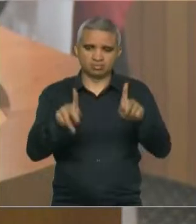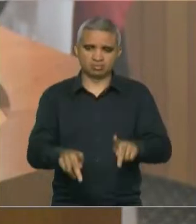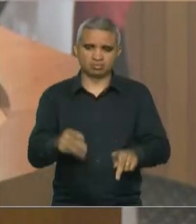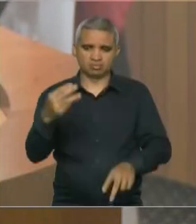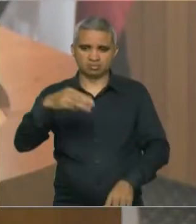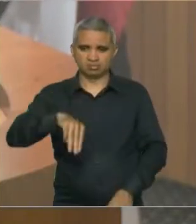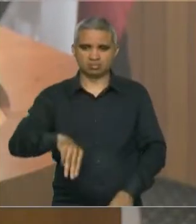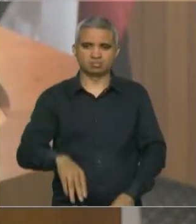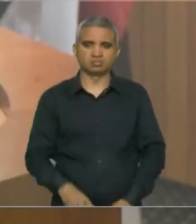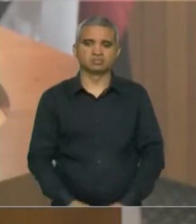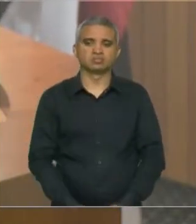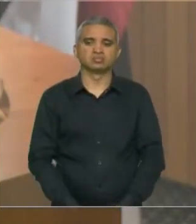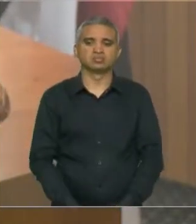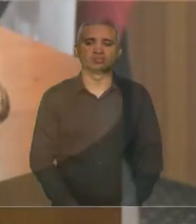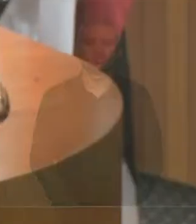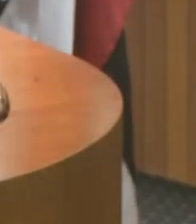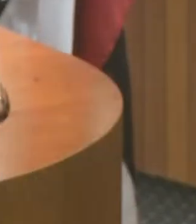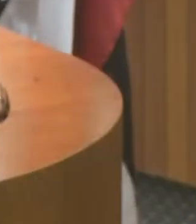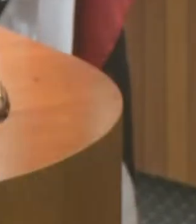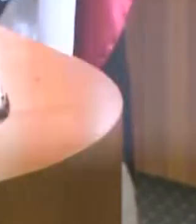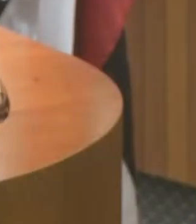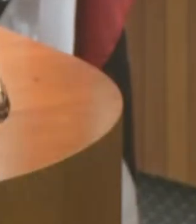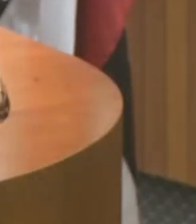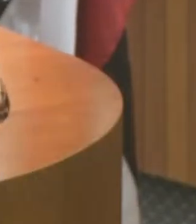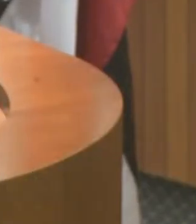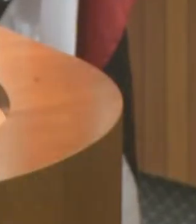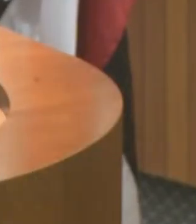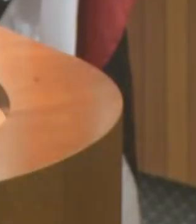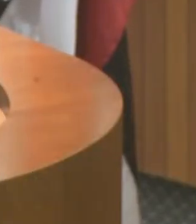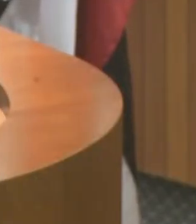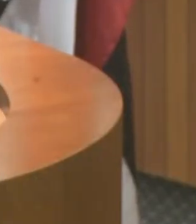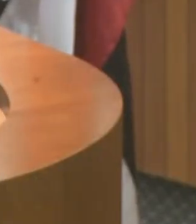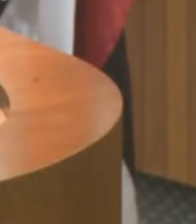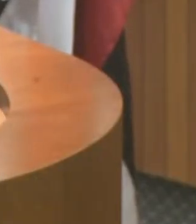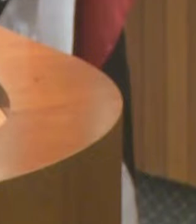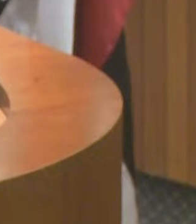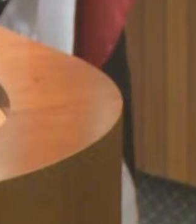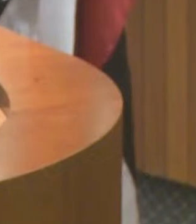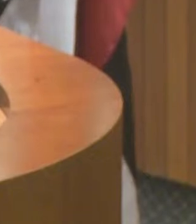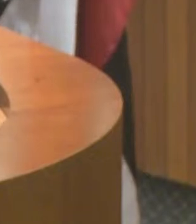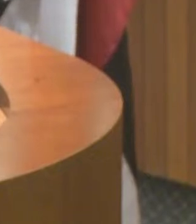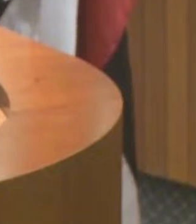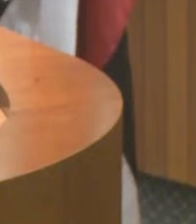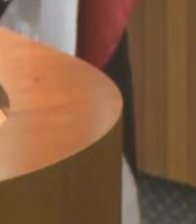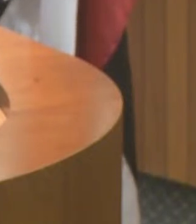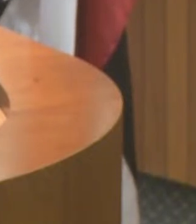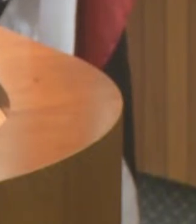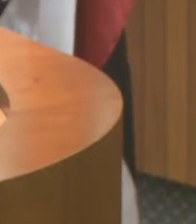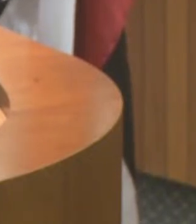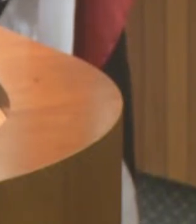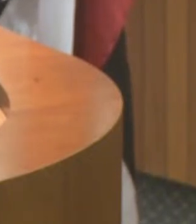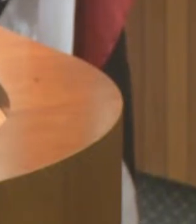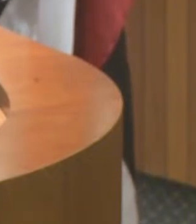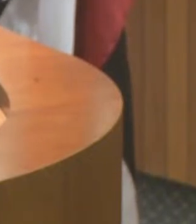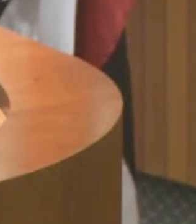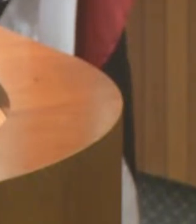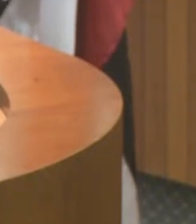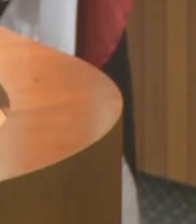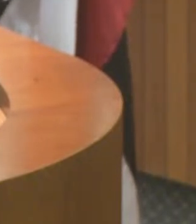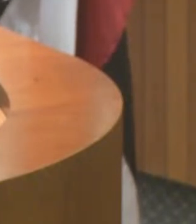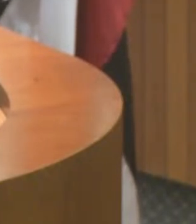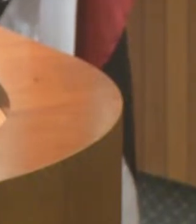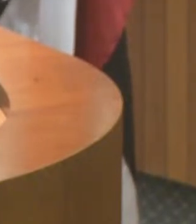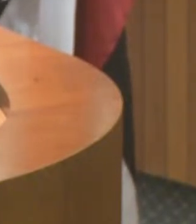construída em parâmetros que não seriam, assim por dizer, os melhores ou os mais